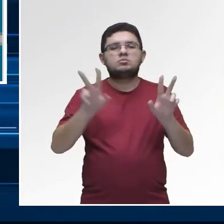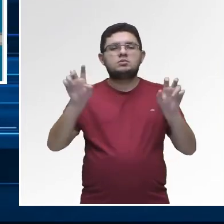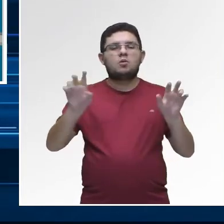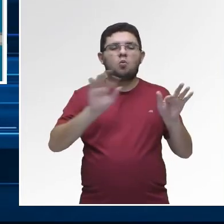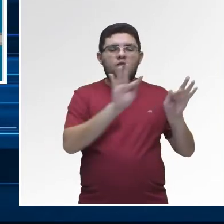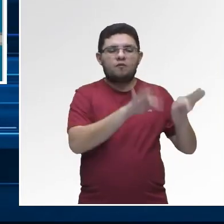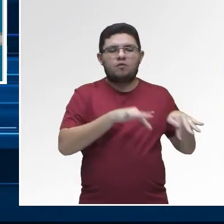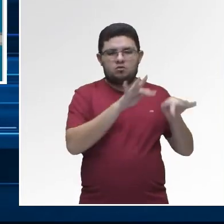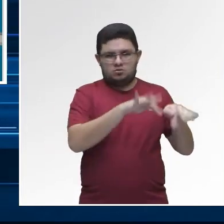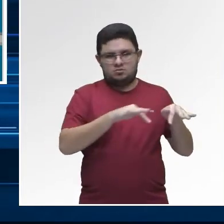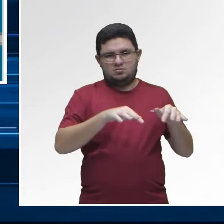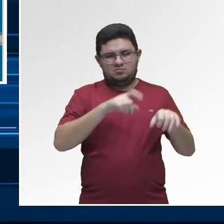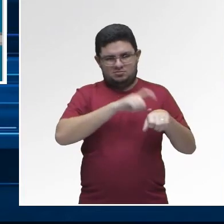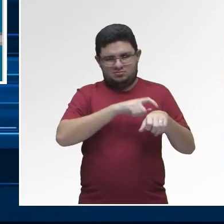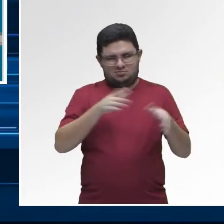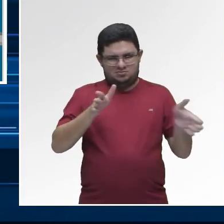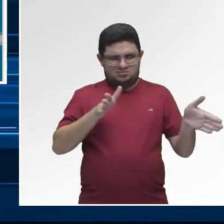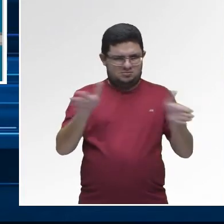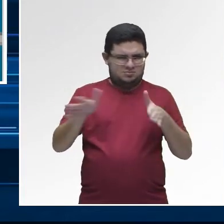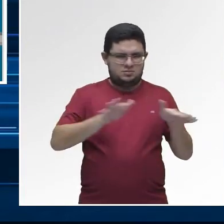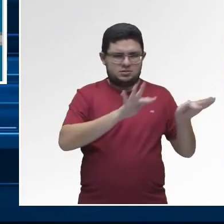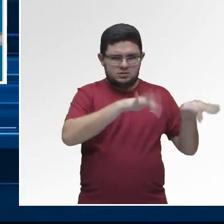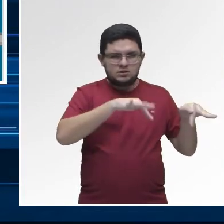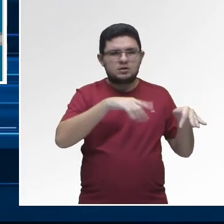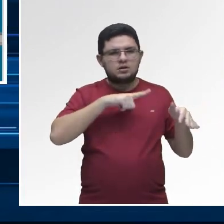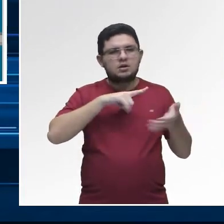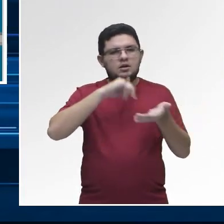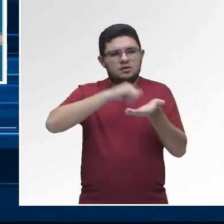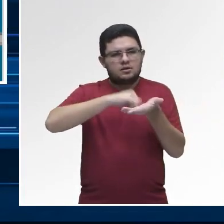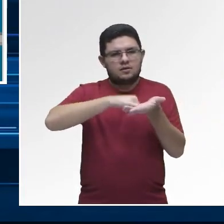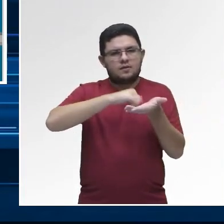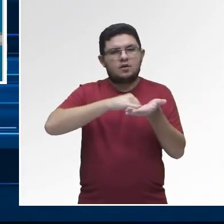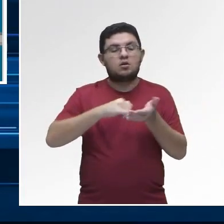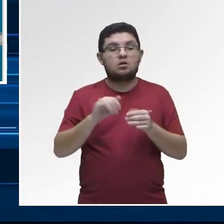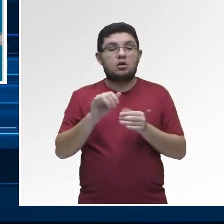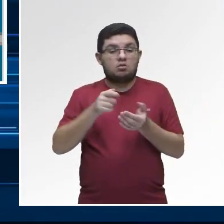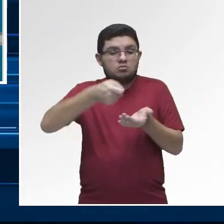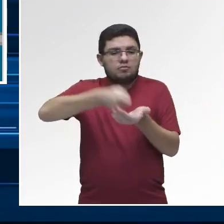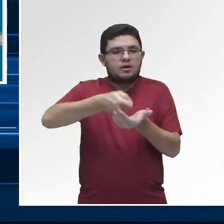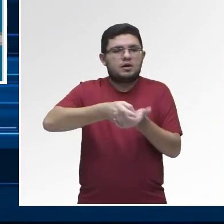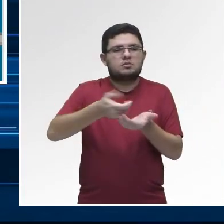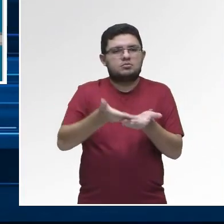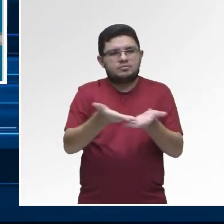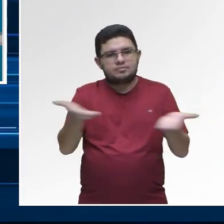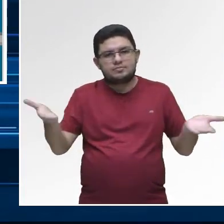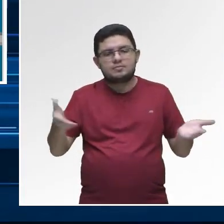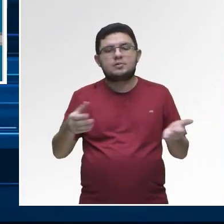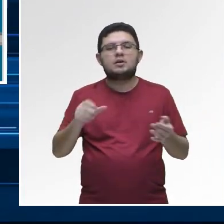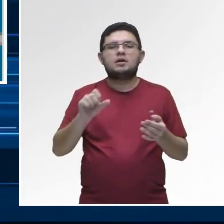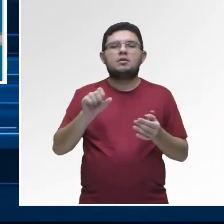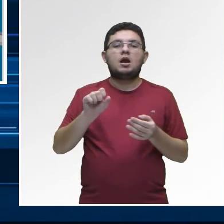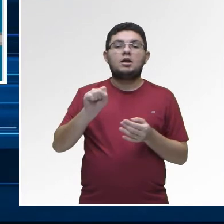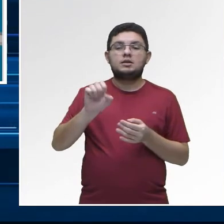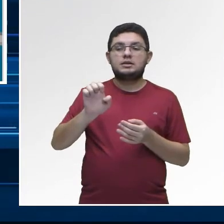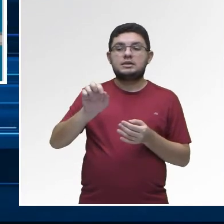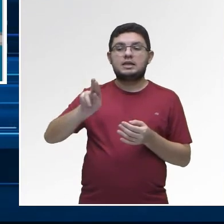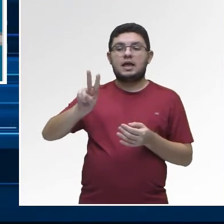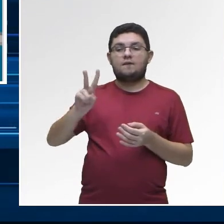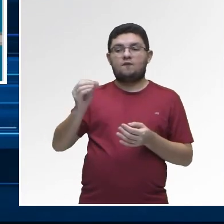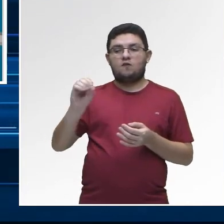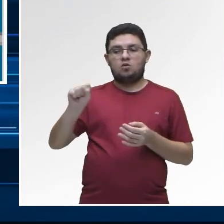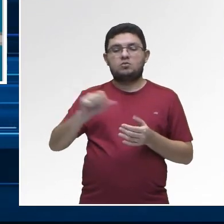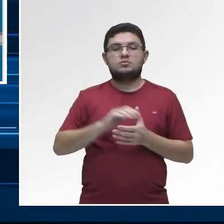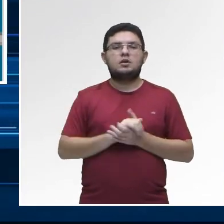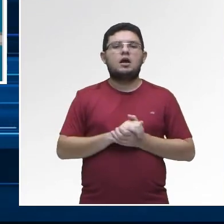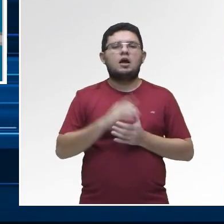os servos, né? Então, todo mundo estava ali. Claro que existia uma cadeia, né? O servo pagava